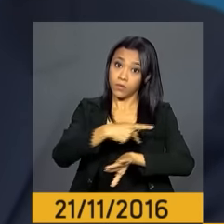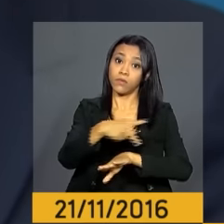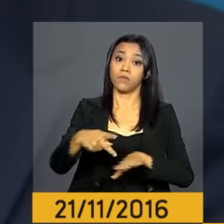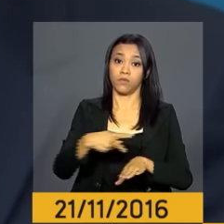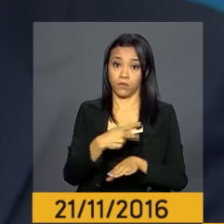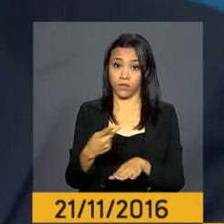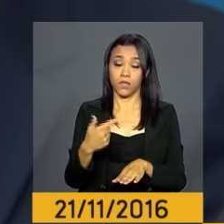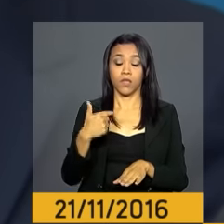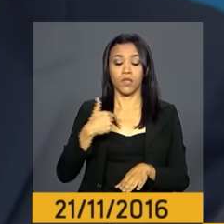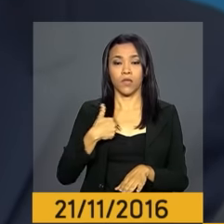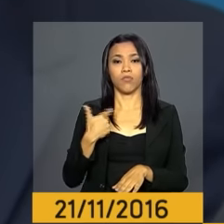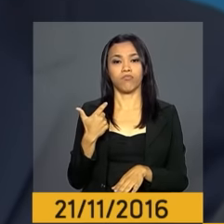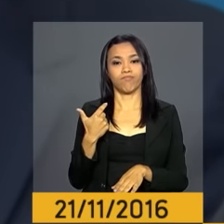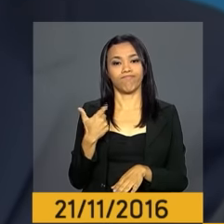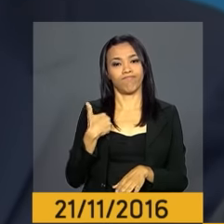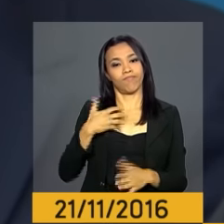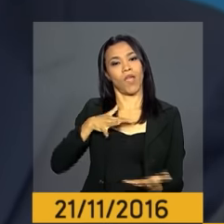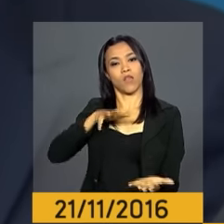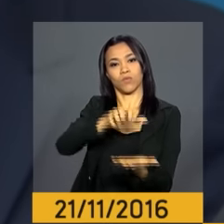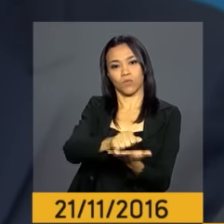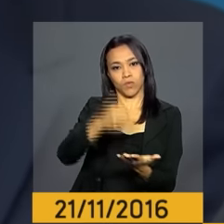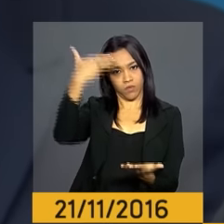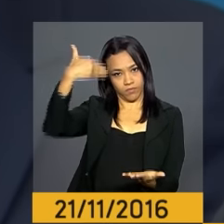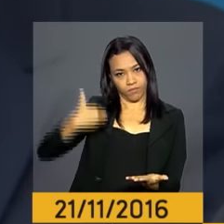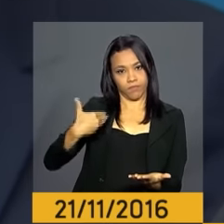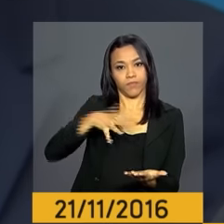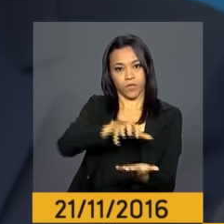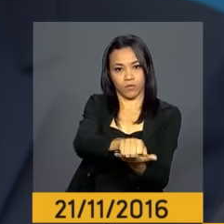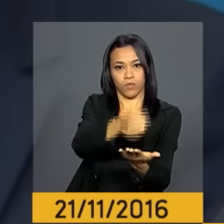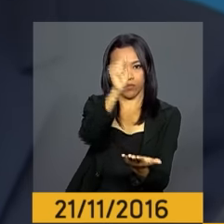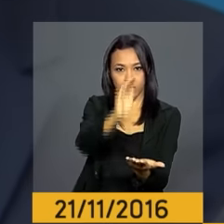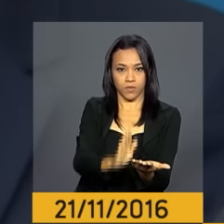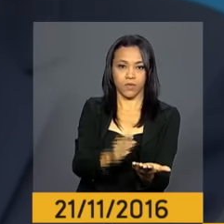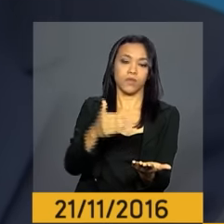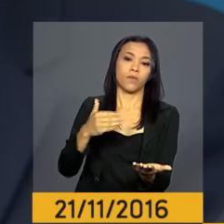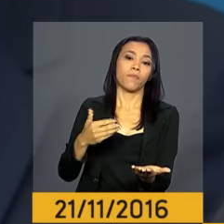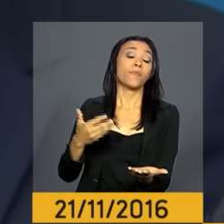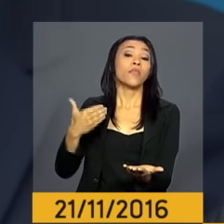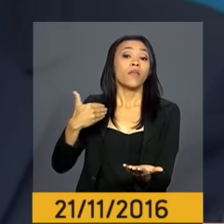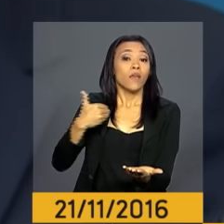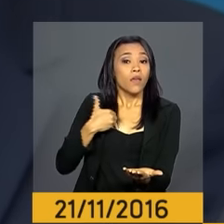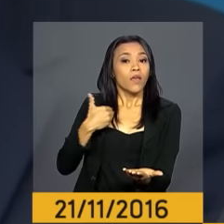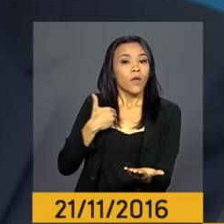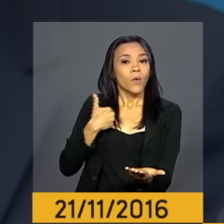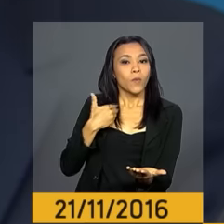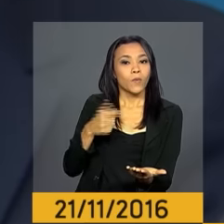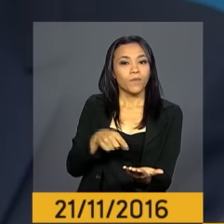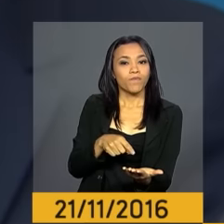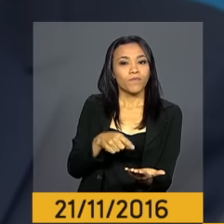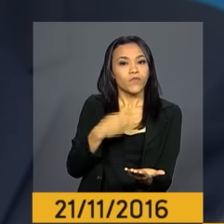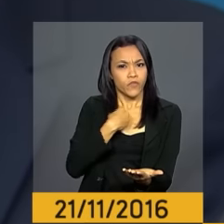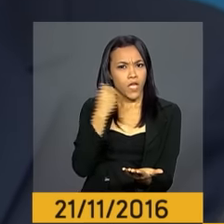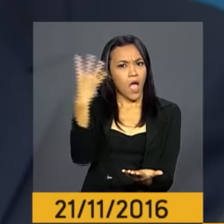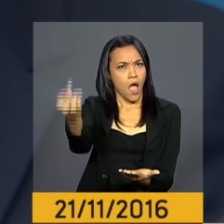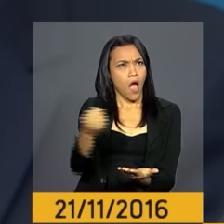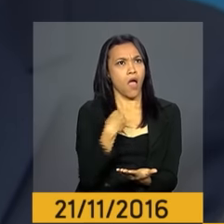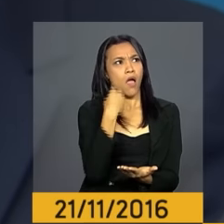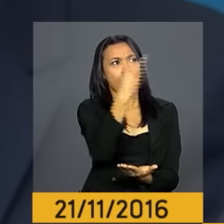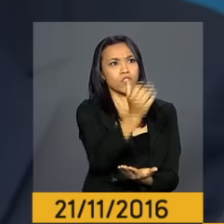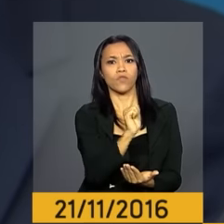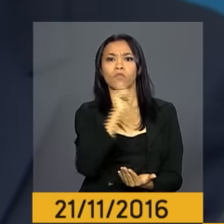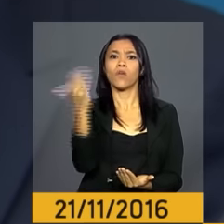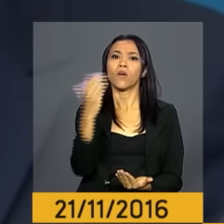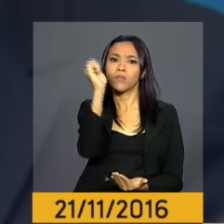logo tomei posse, eu fiz logo definitivamente, fiz algumas viagens internacionais, com o